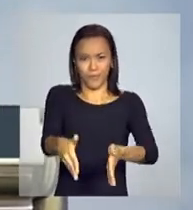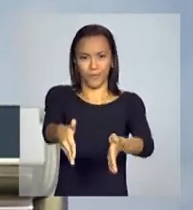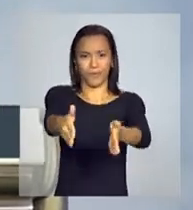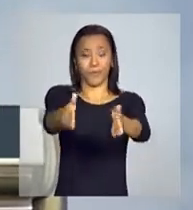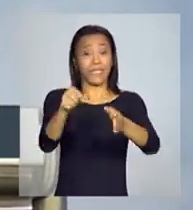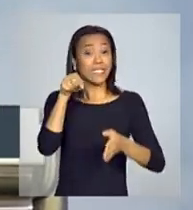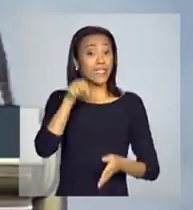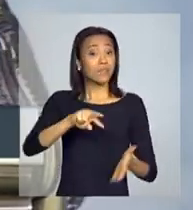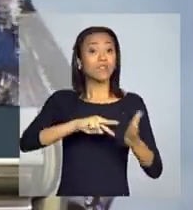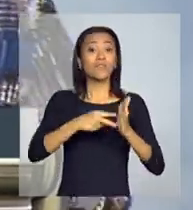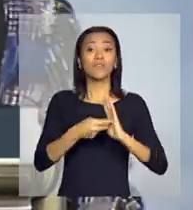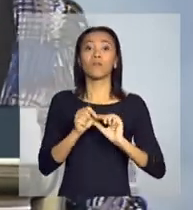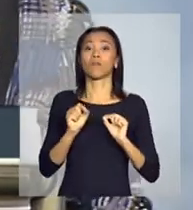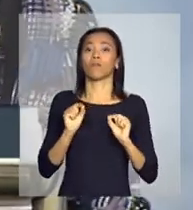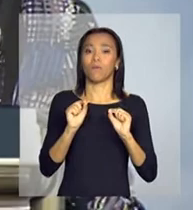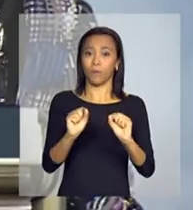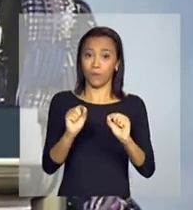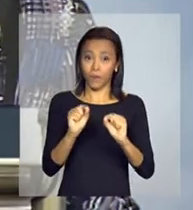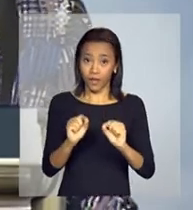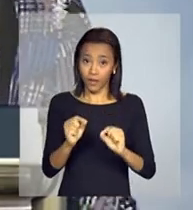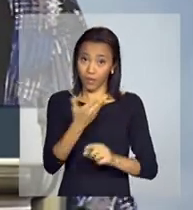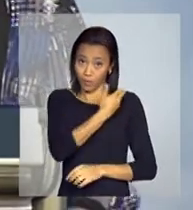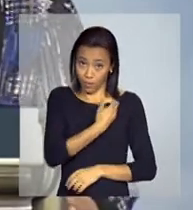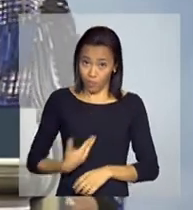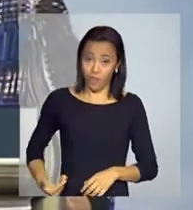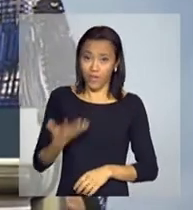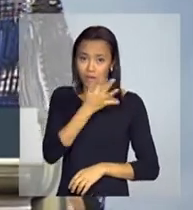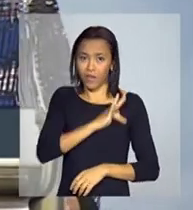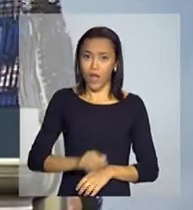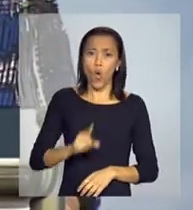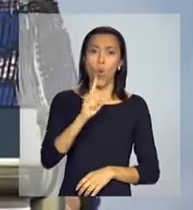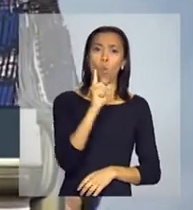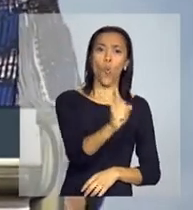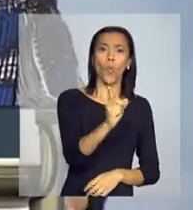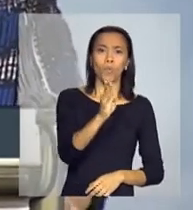isso significa para o governo federal